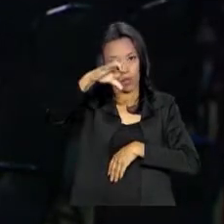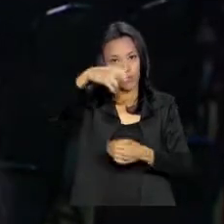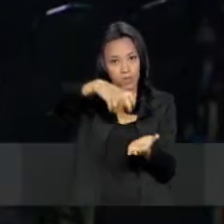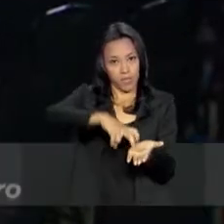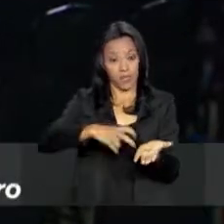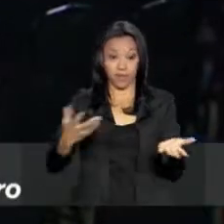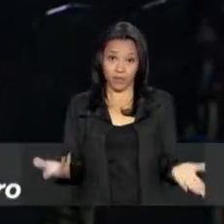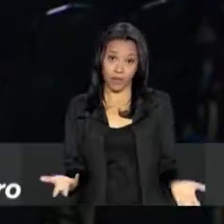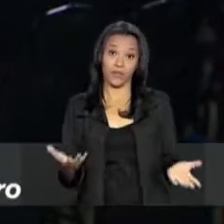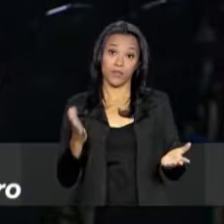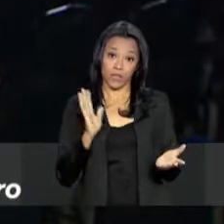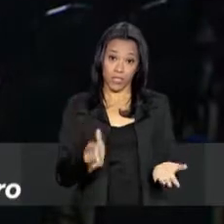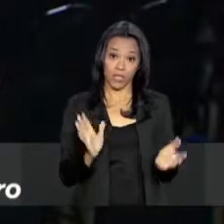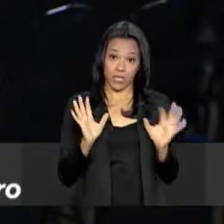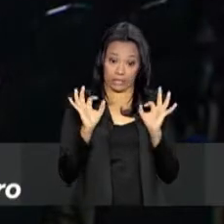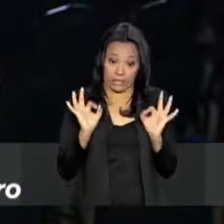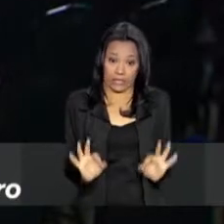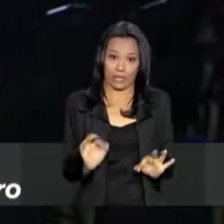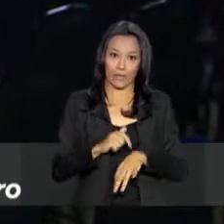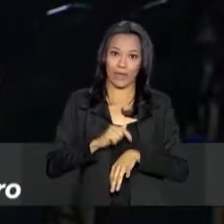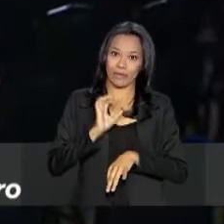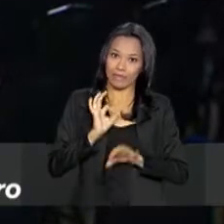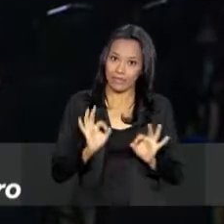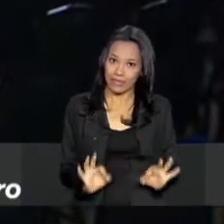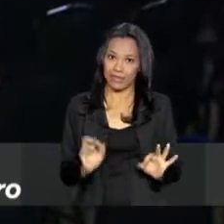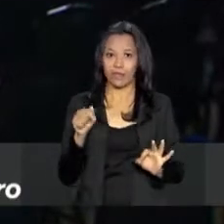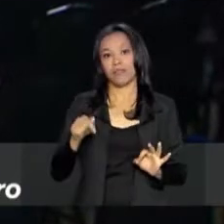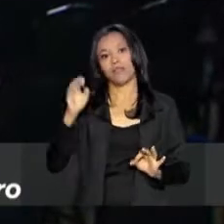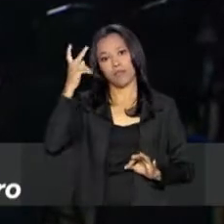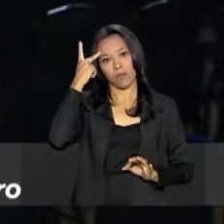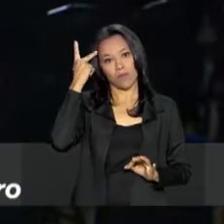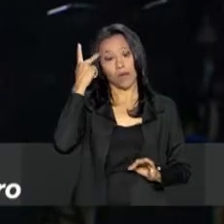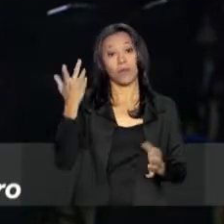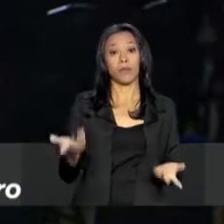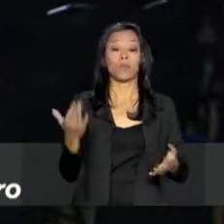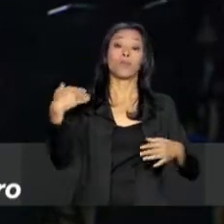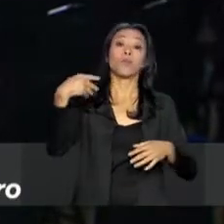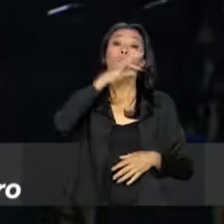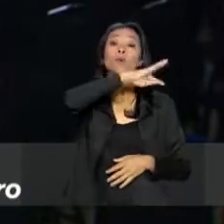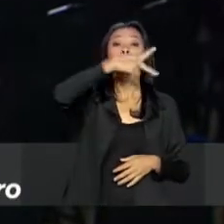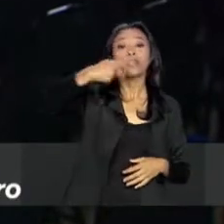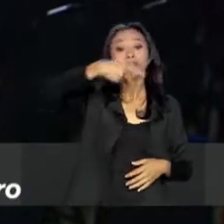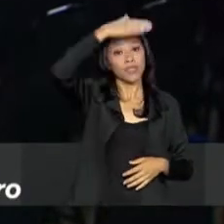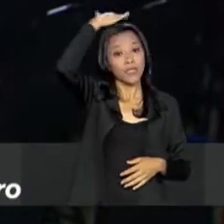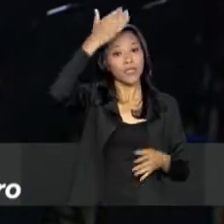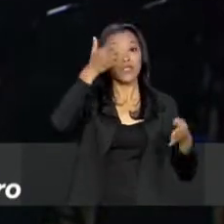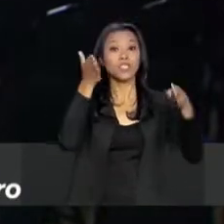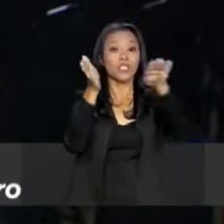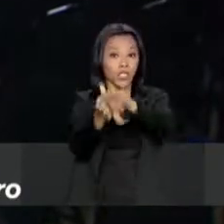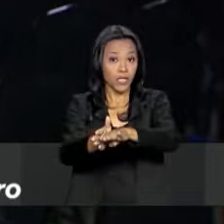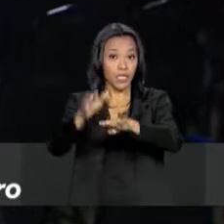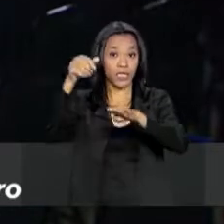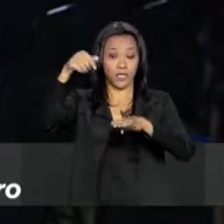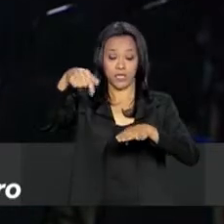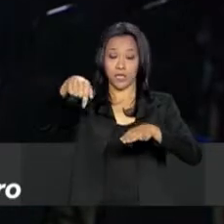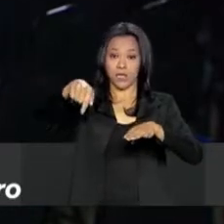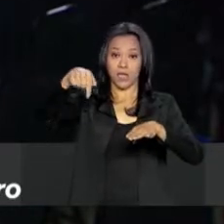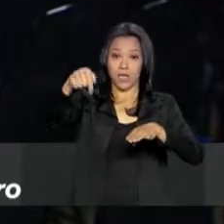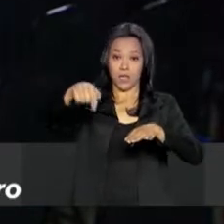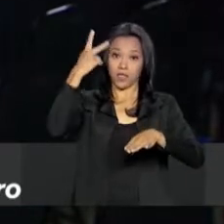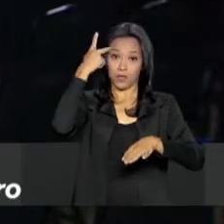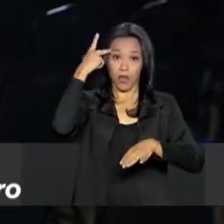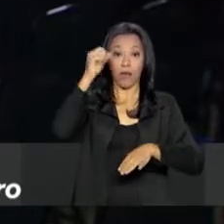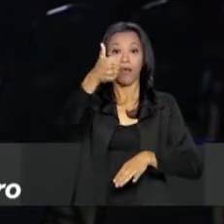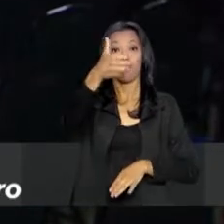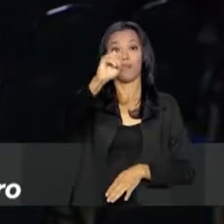portanto também pontual o evento aqui em são paulo o presidente michel temer chega aqui em são paulo às 10 e meia e